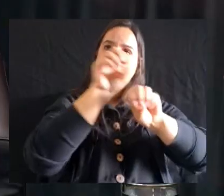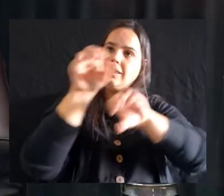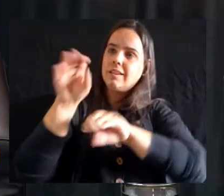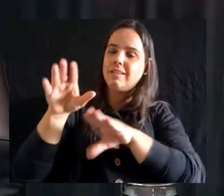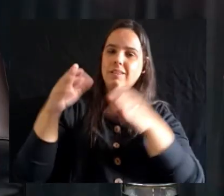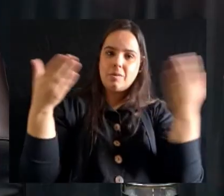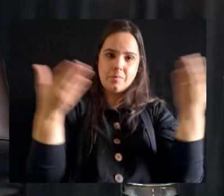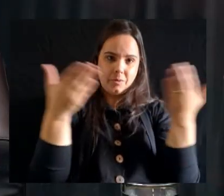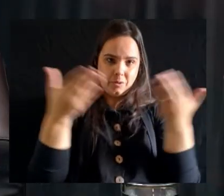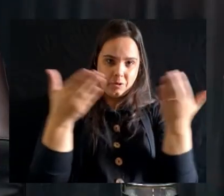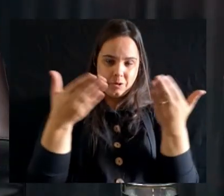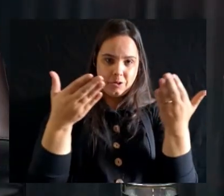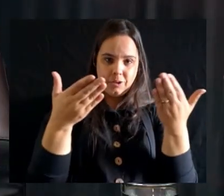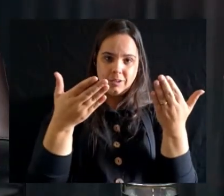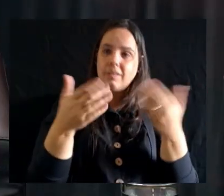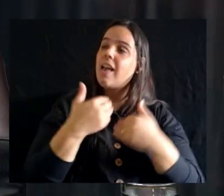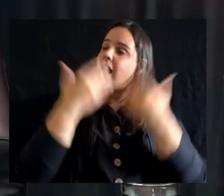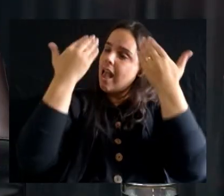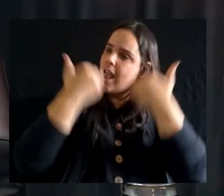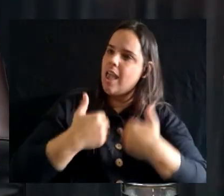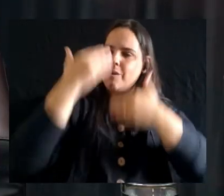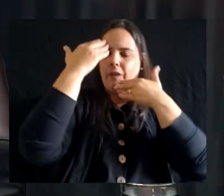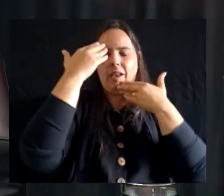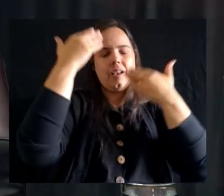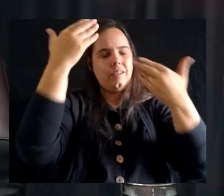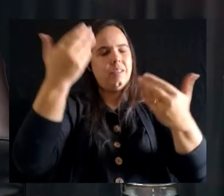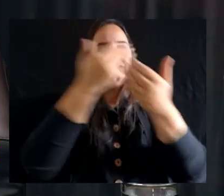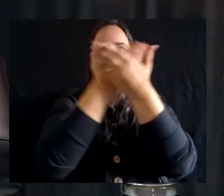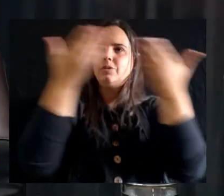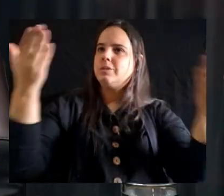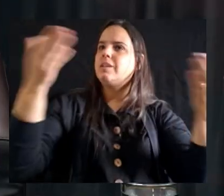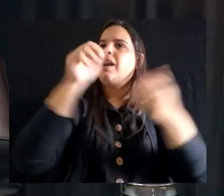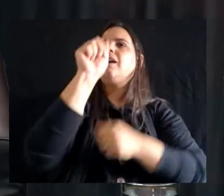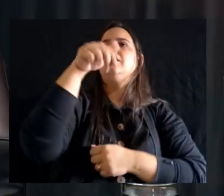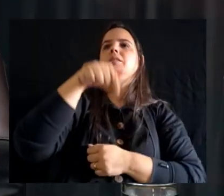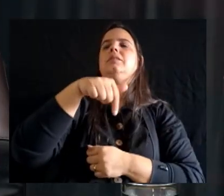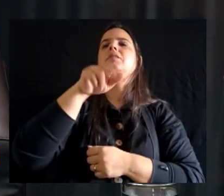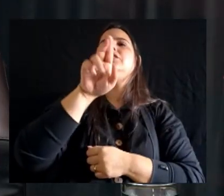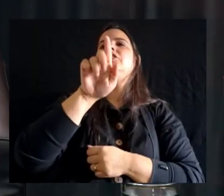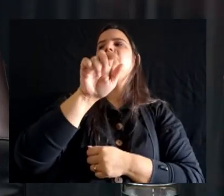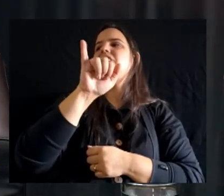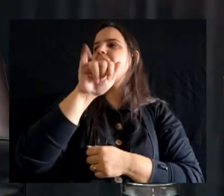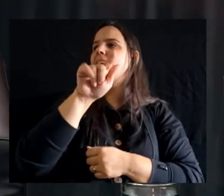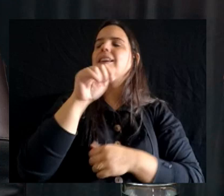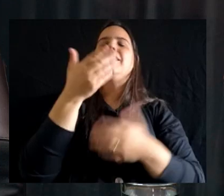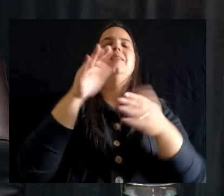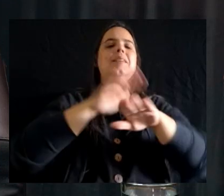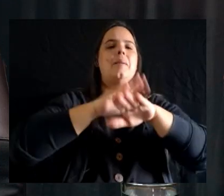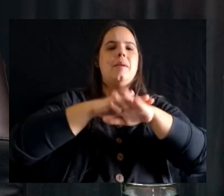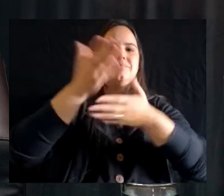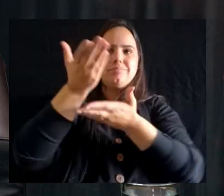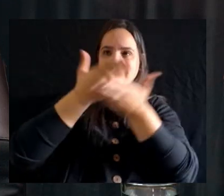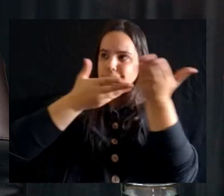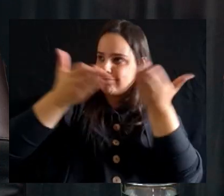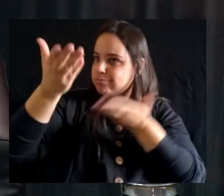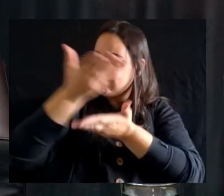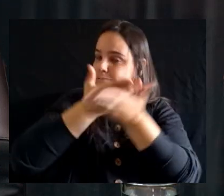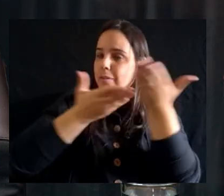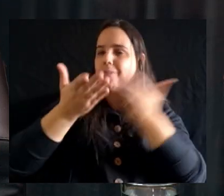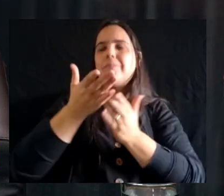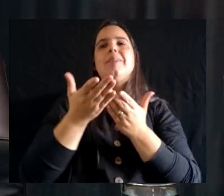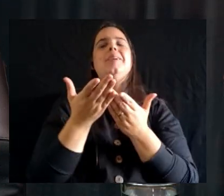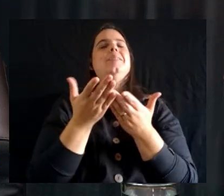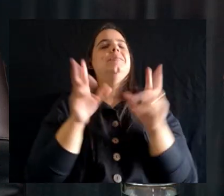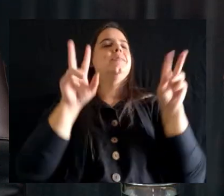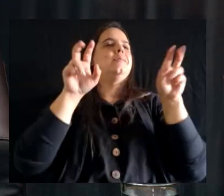que agradeço, Ruby, agradeço a você, agradeço a Angélica também por compartilhar ali comigo, né, dessa conversa tão boa e